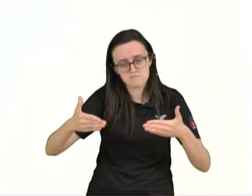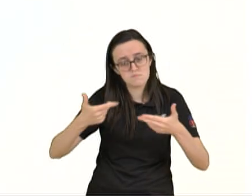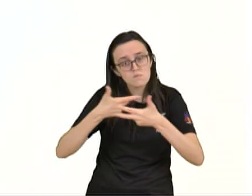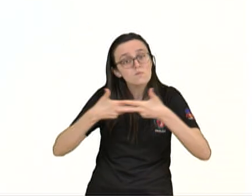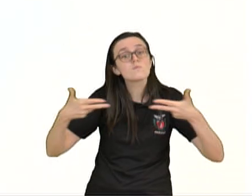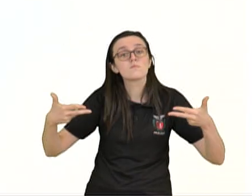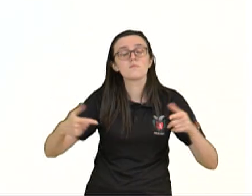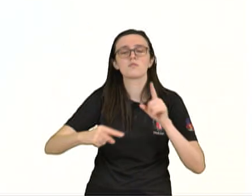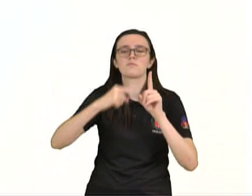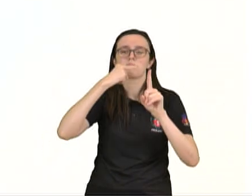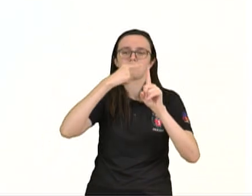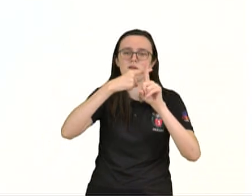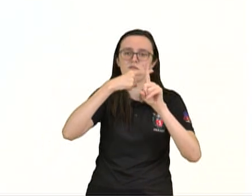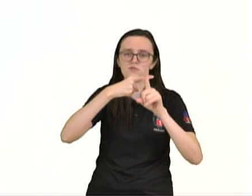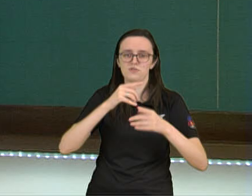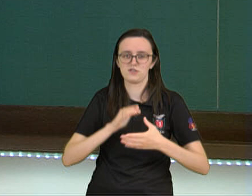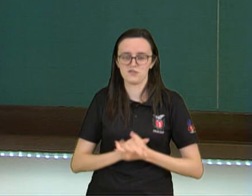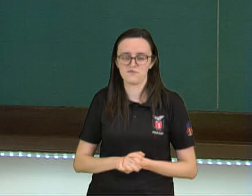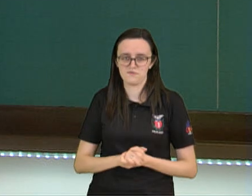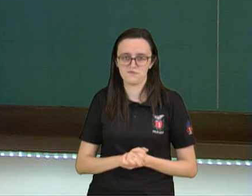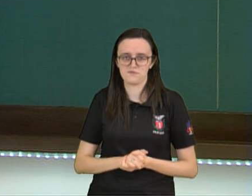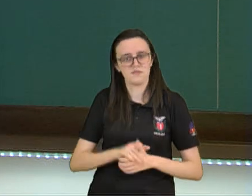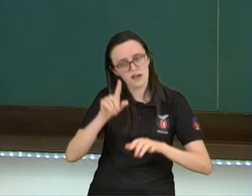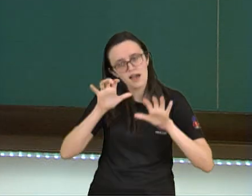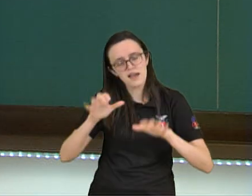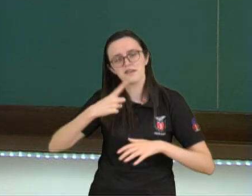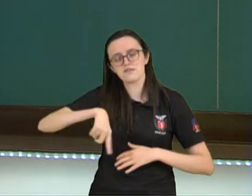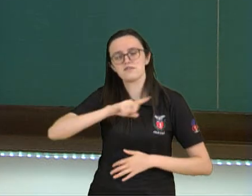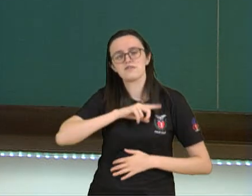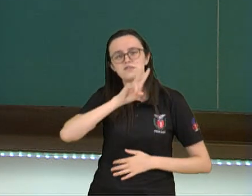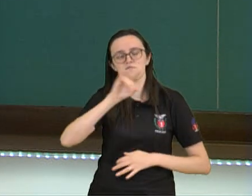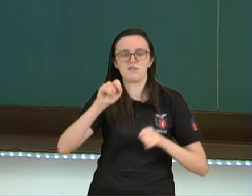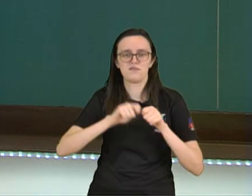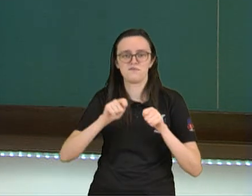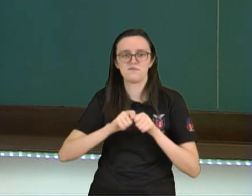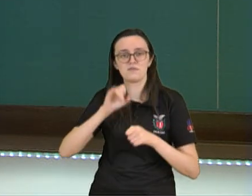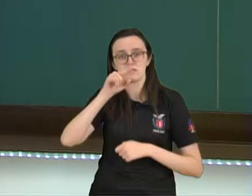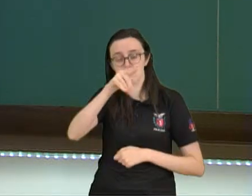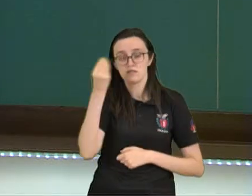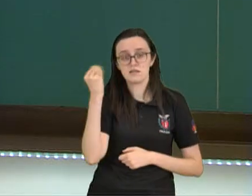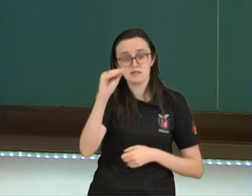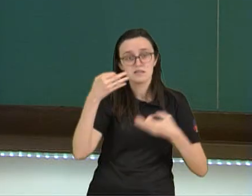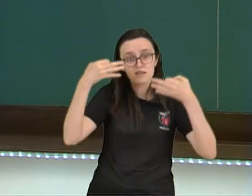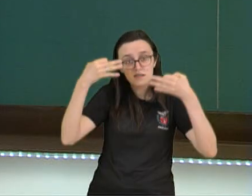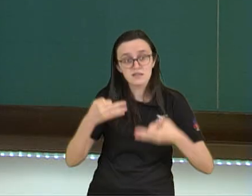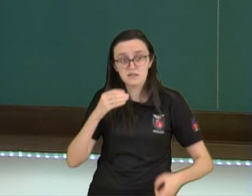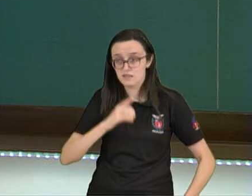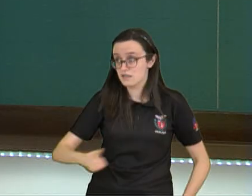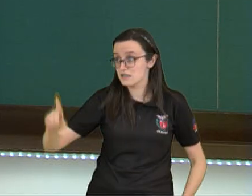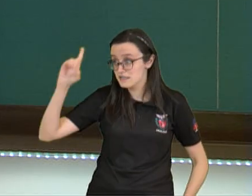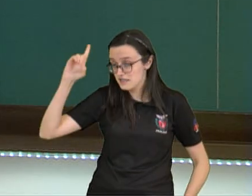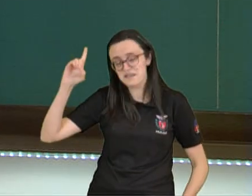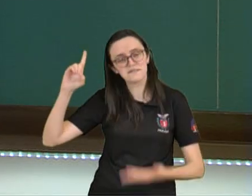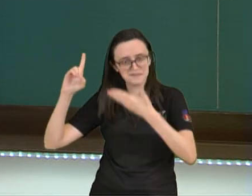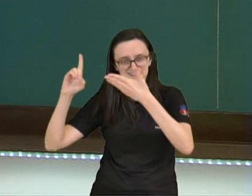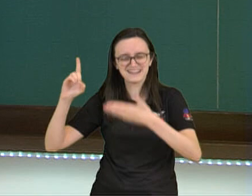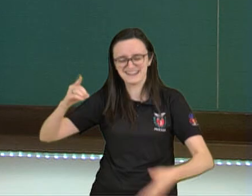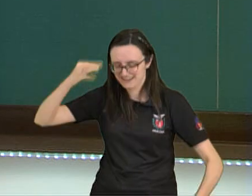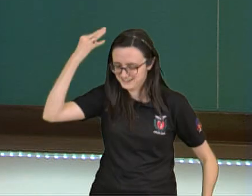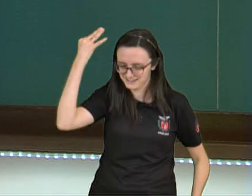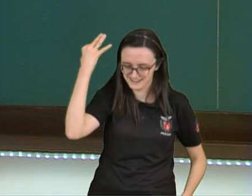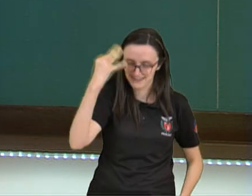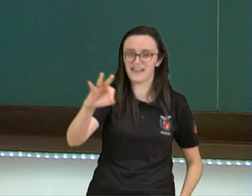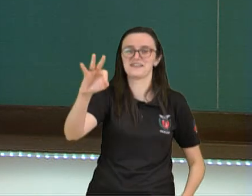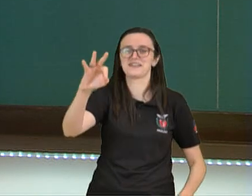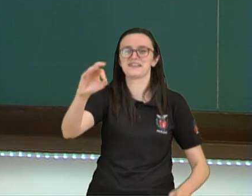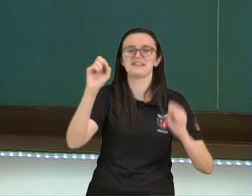lições positivas. É isso mesmo que nós devemos fazer. Se você marcou letra D, está super